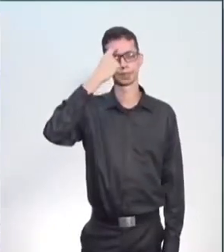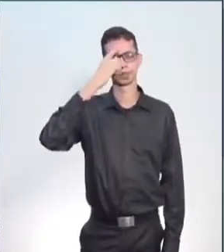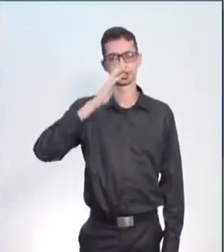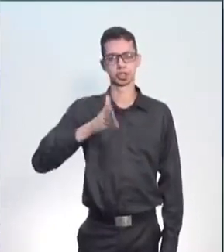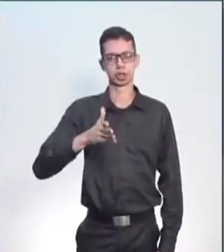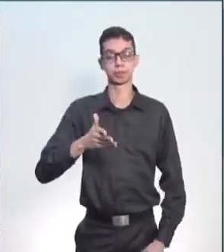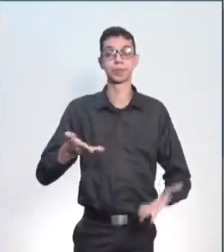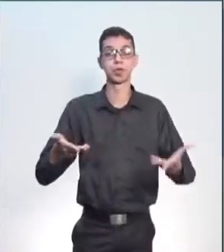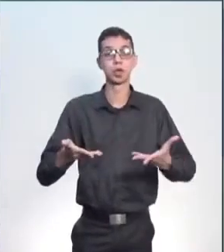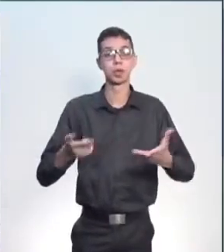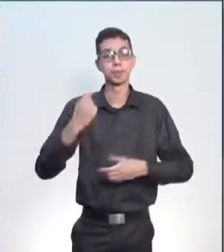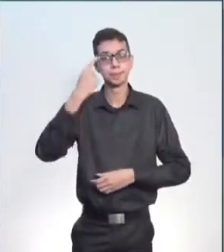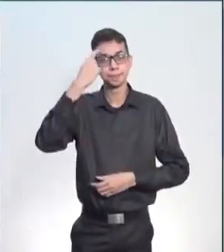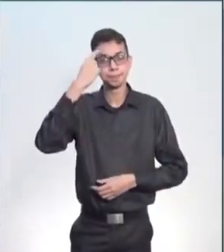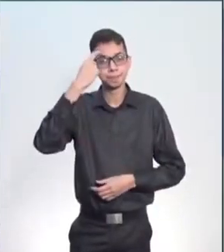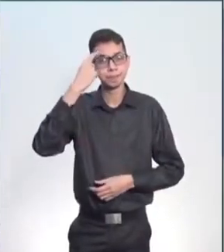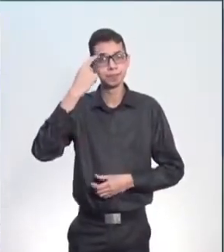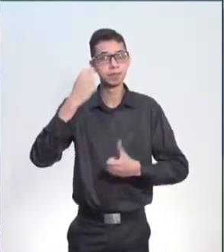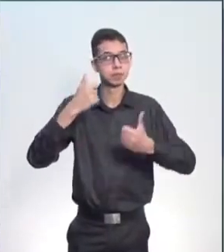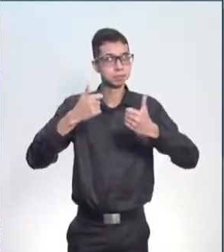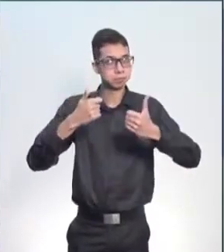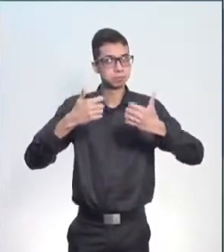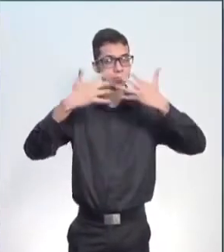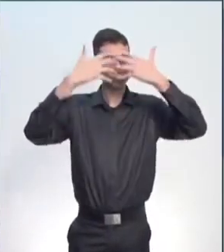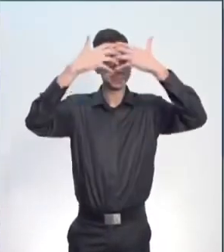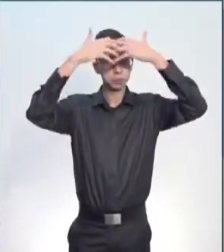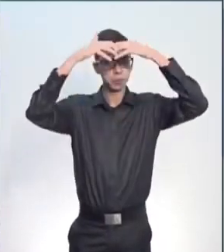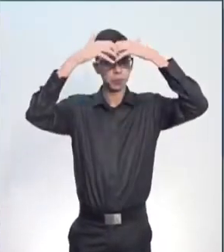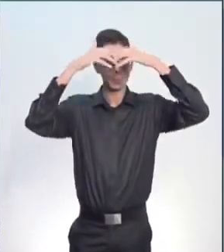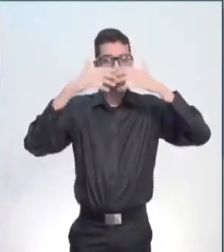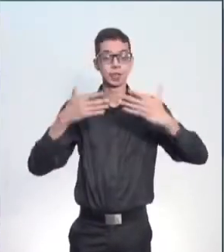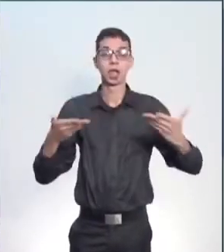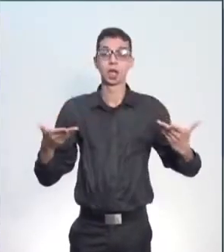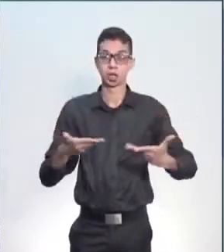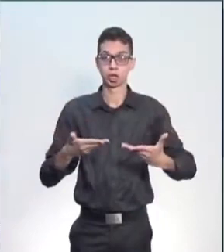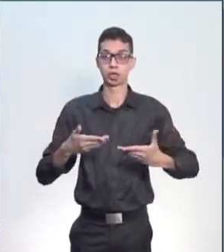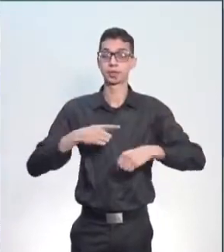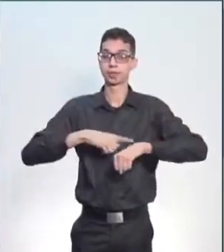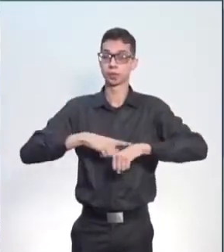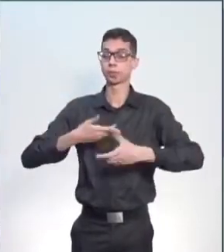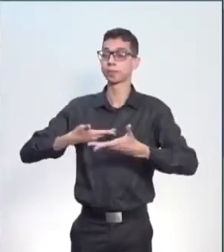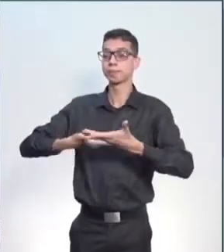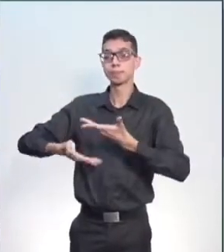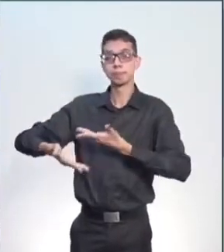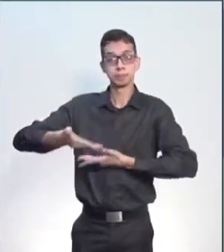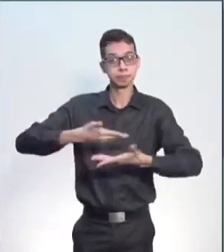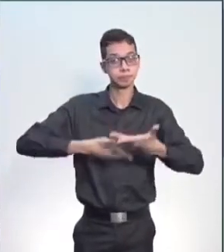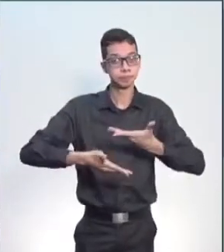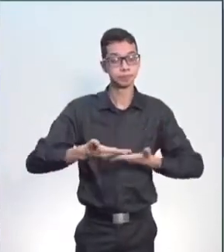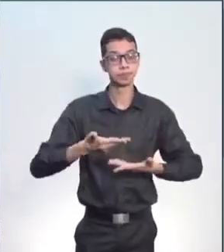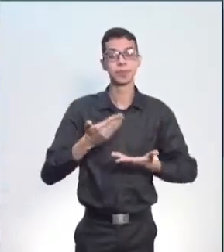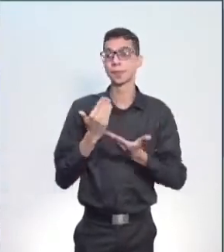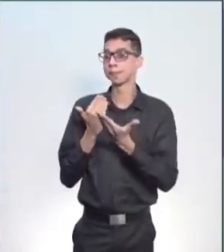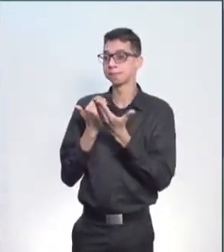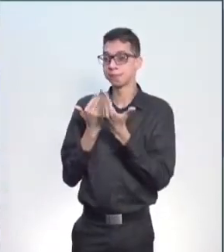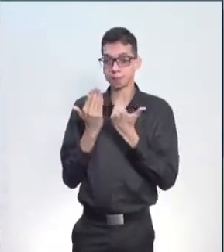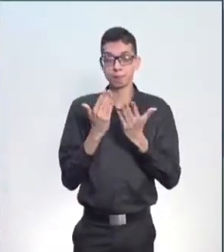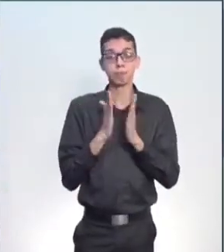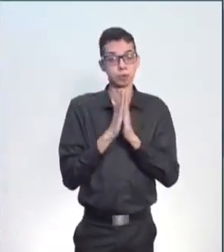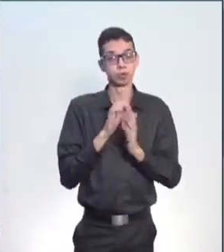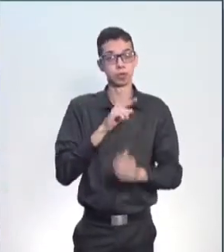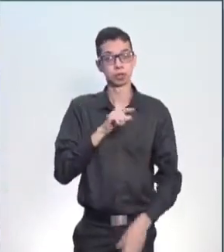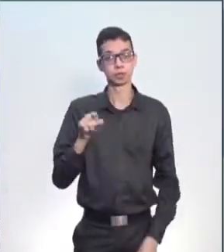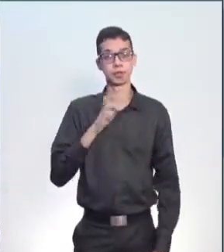Vamos pensar. Então, nesse momento de interação, eu queria que vocês me respondessem, diante de tudo isso